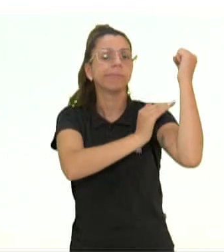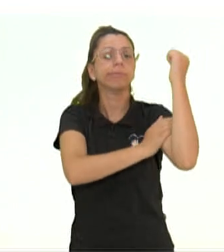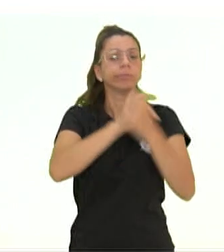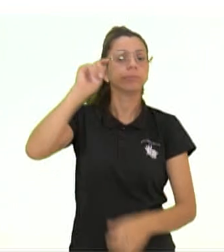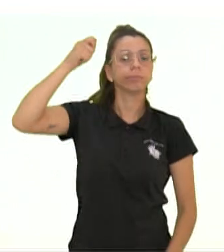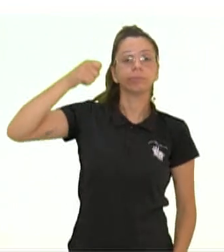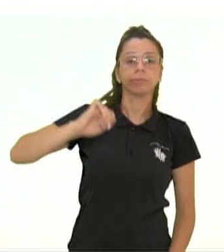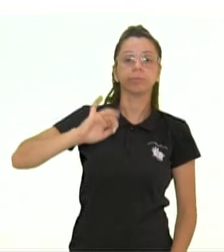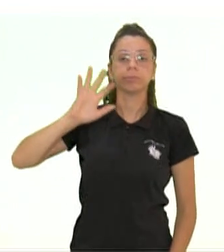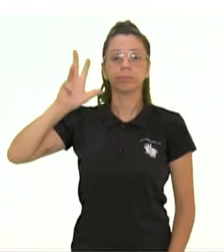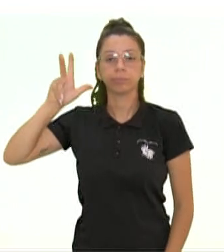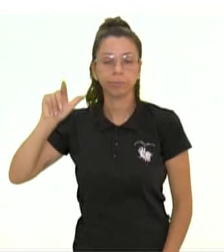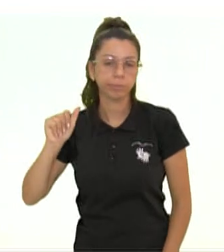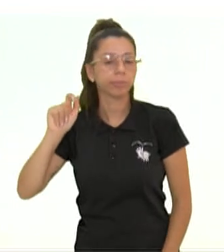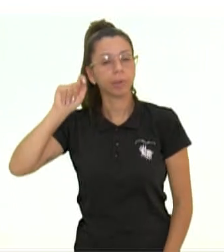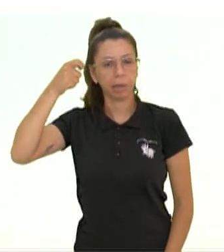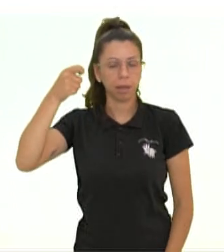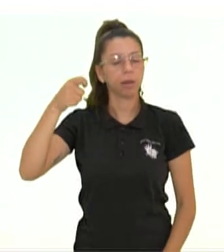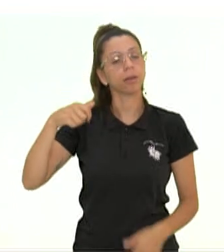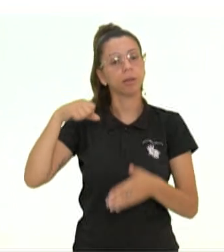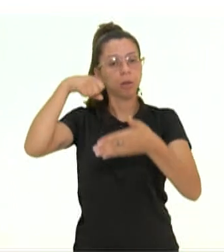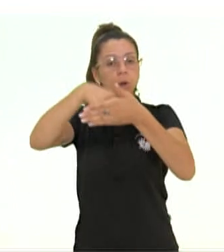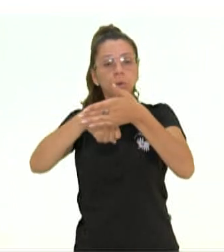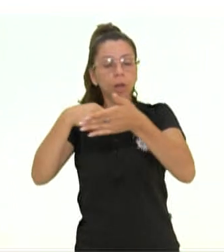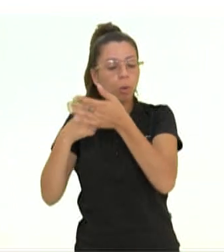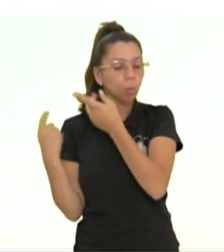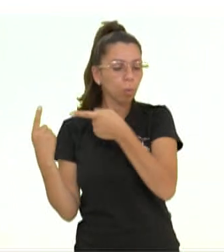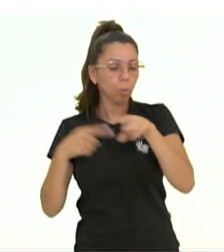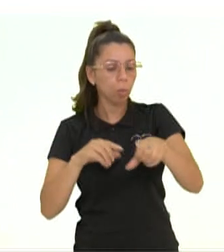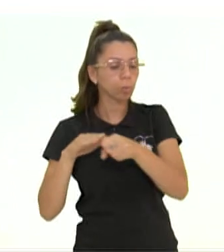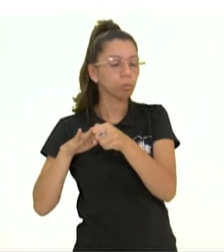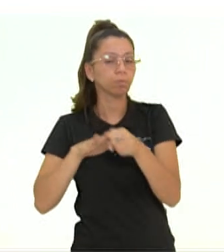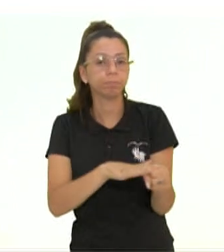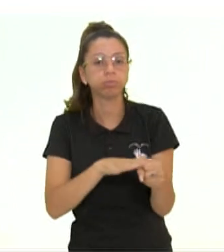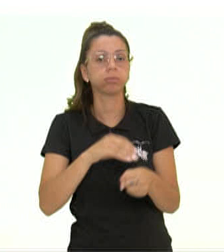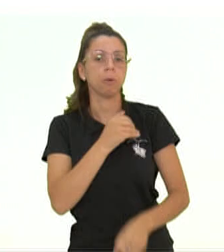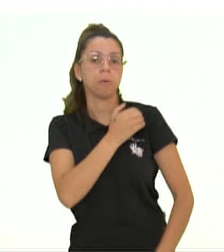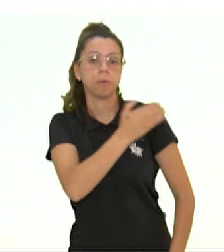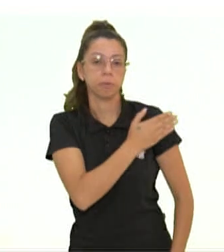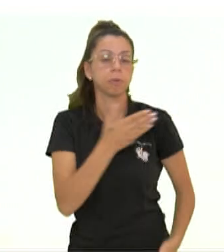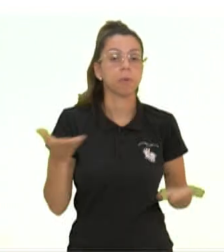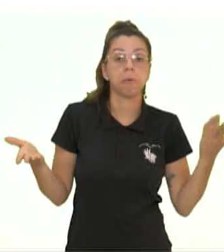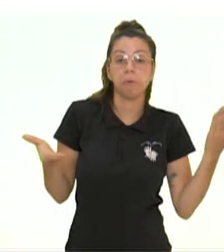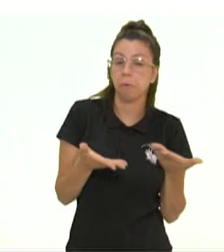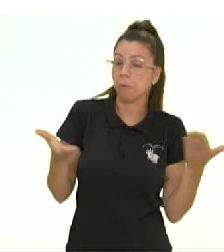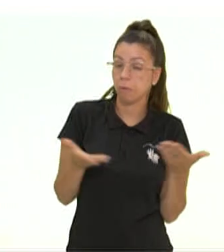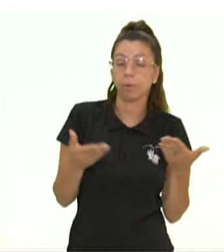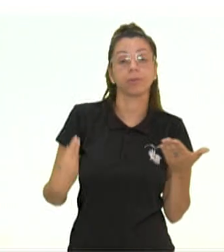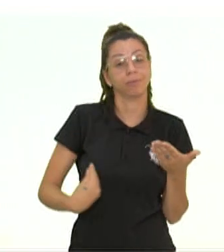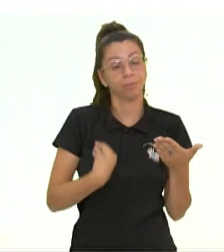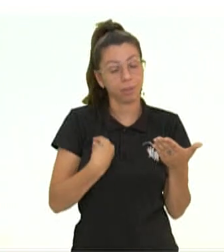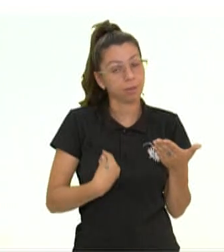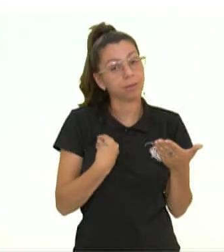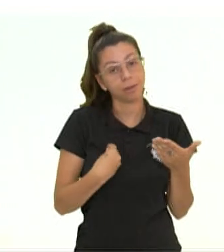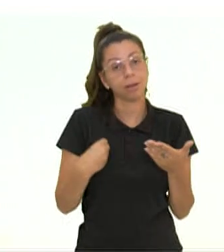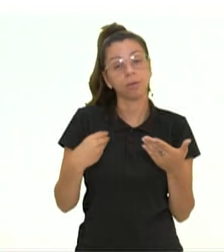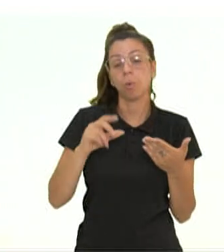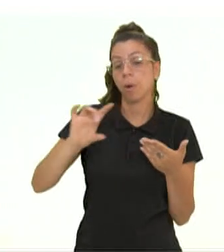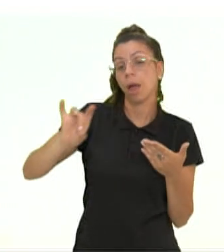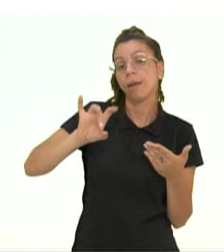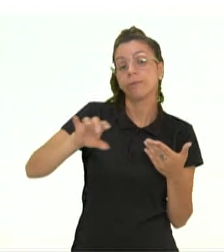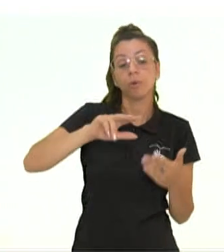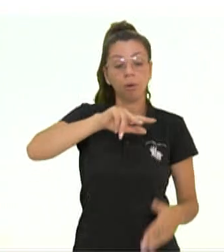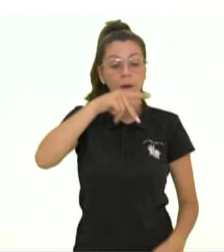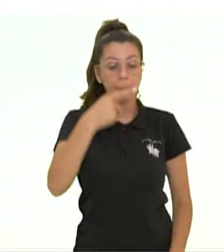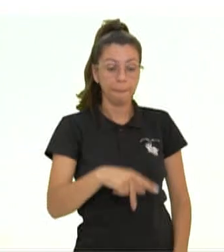a força, né, lutar contra o racismo, que infelizmente hoje é muito presente, não só no nosso país,